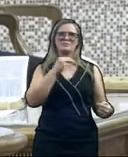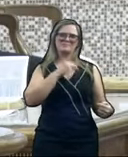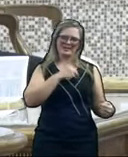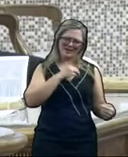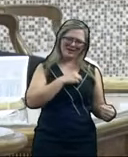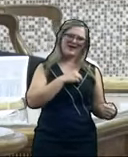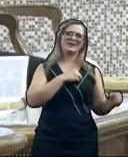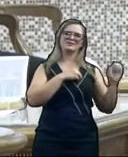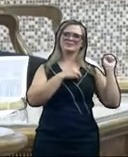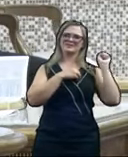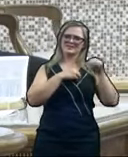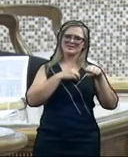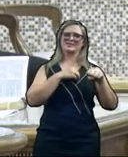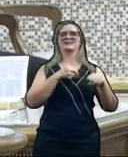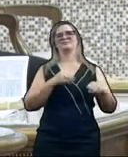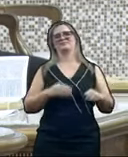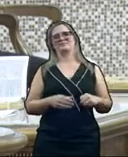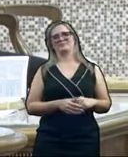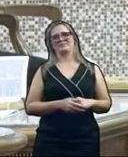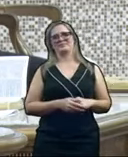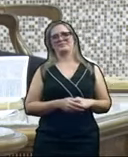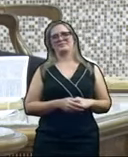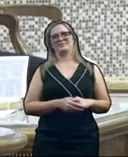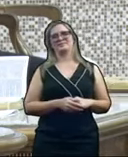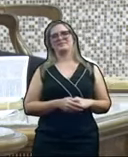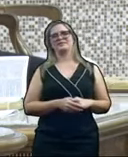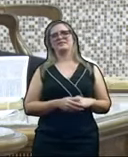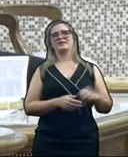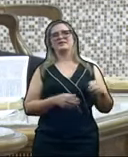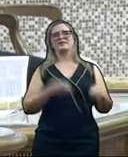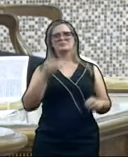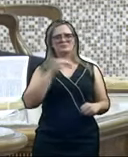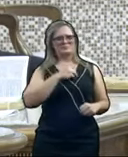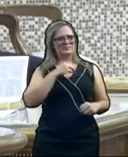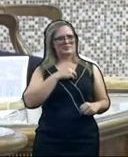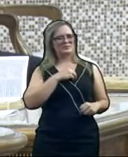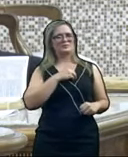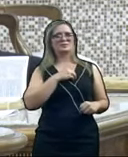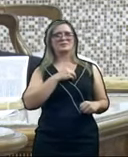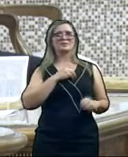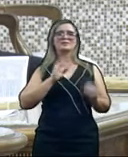os meus cunhados não acredita em mim pensa que eu tô solapando eles